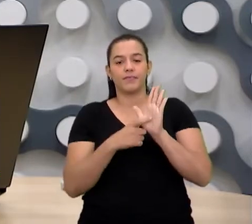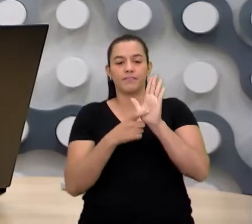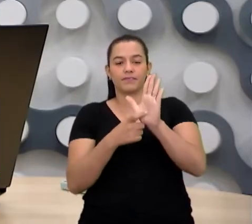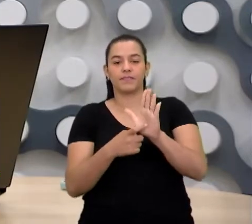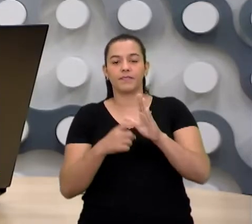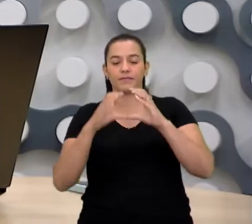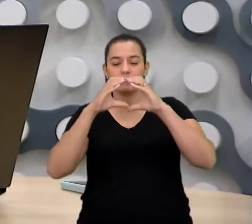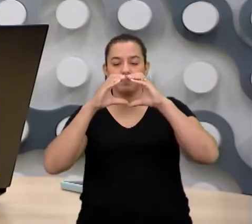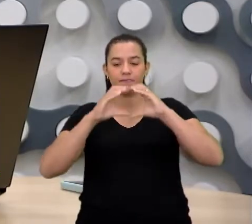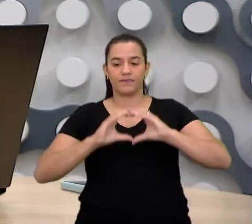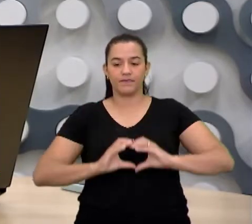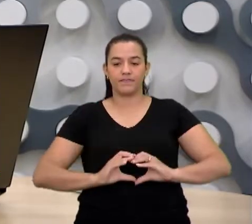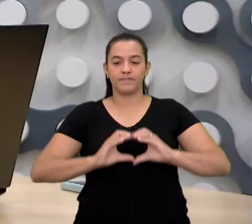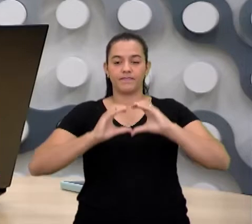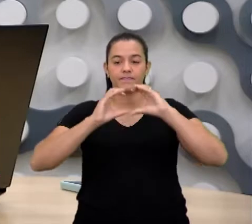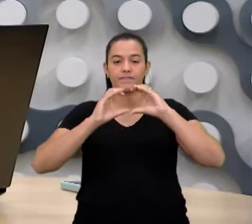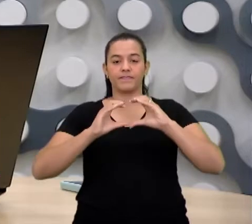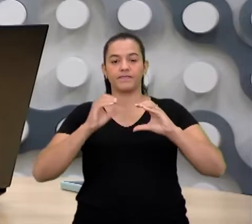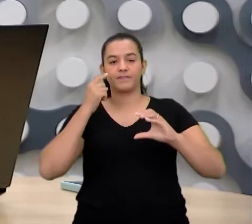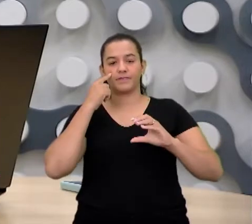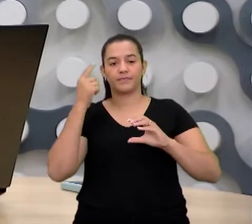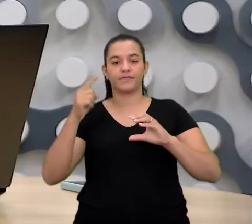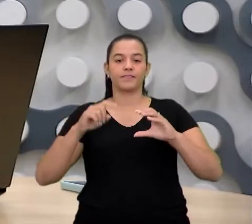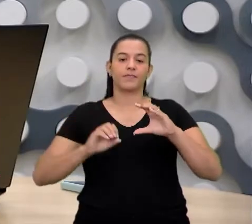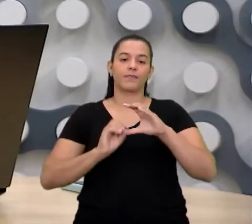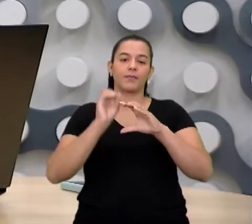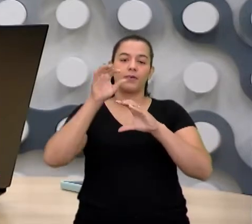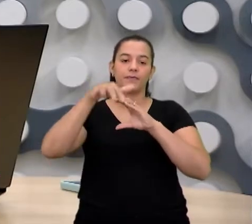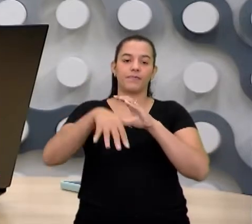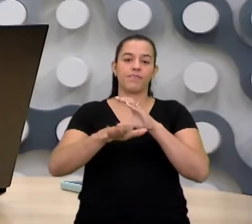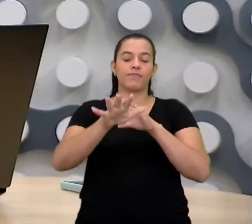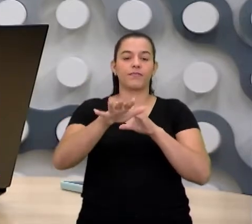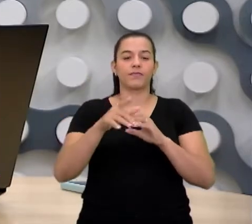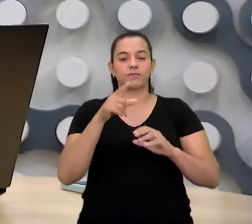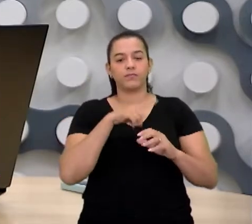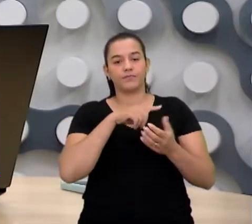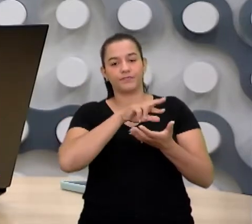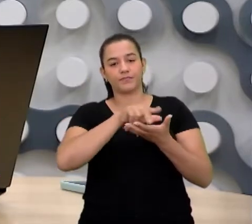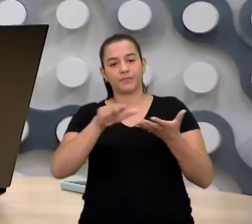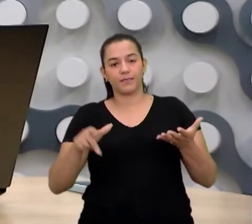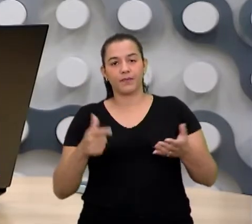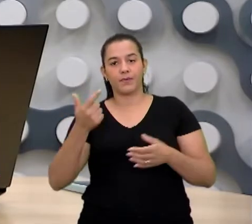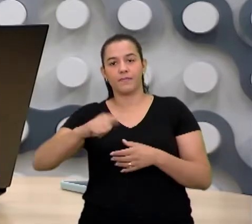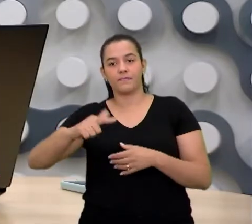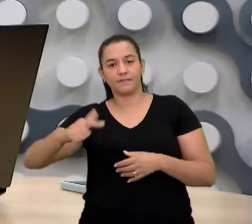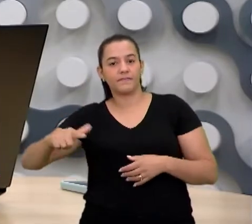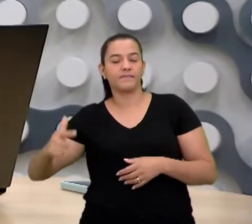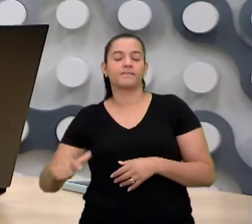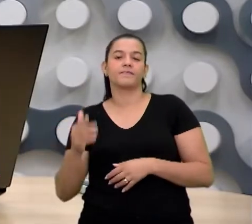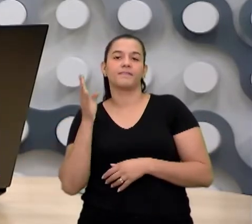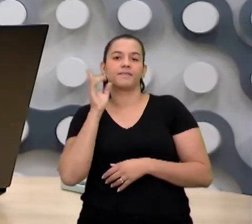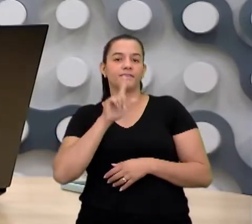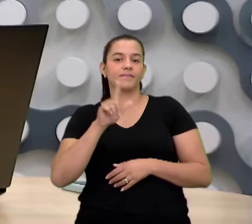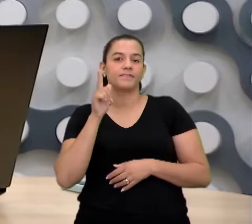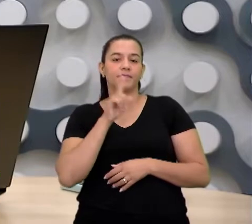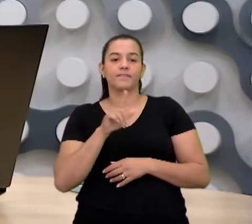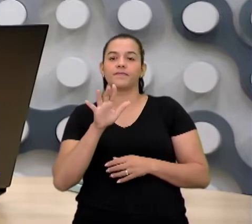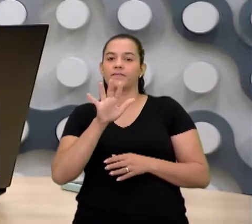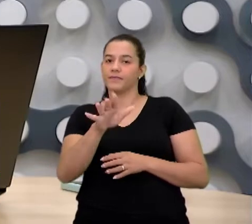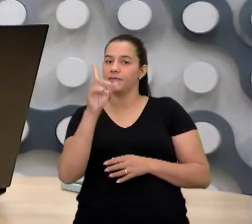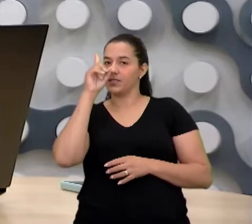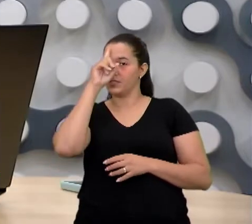lá, né, saía da boca do dragão e ia para a boca do sapo, até por várias vezes acertou, né? Mas é complicado você